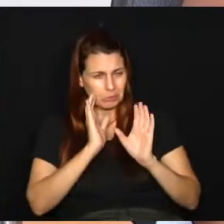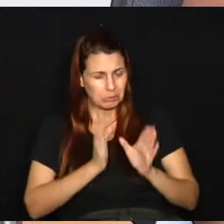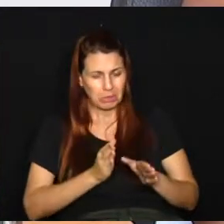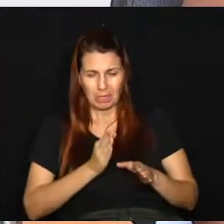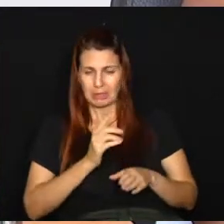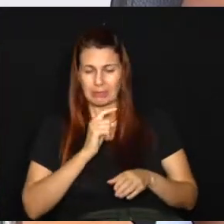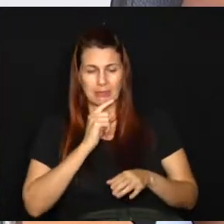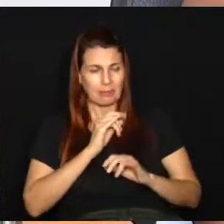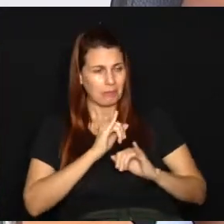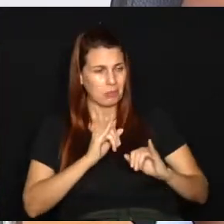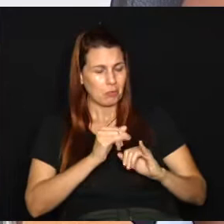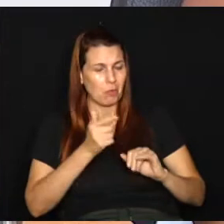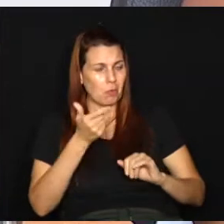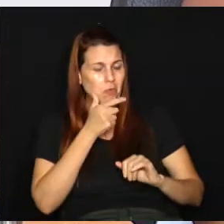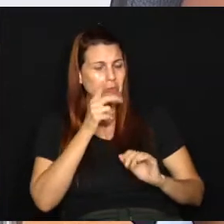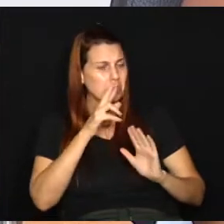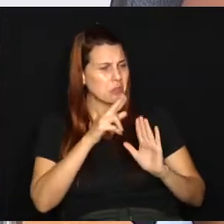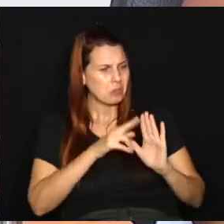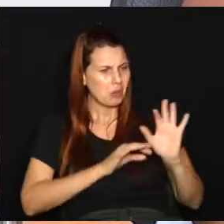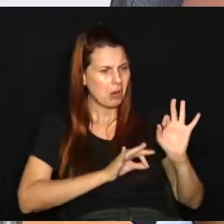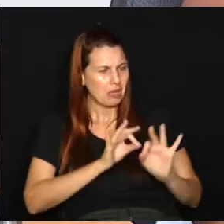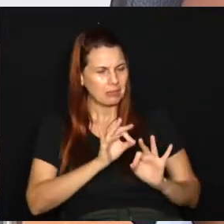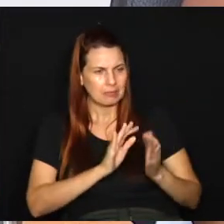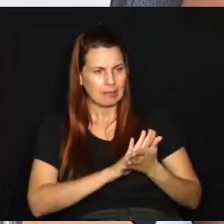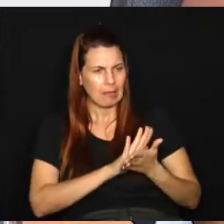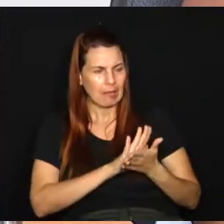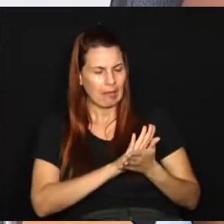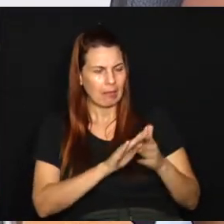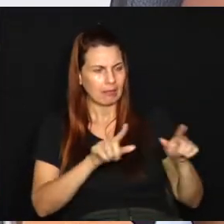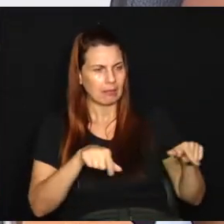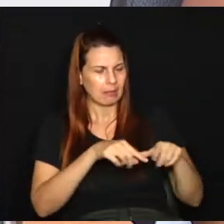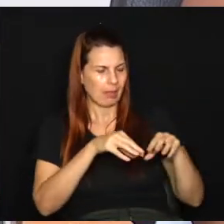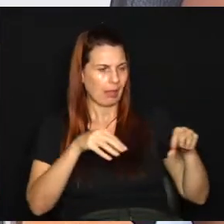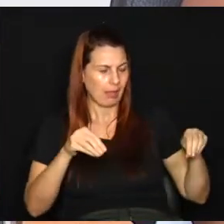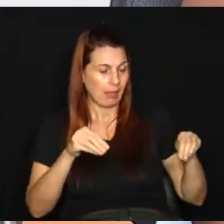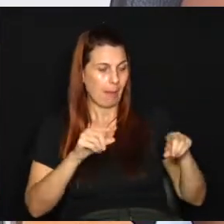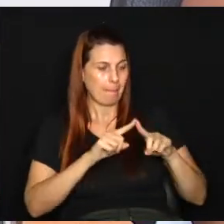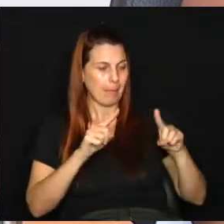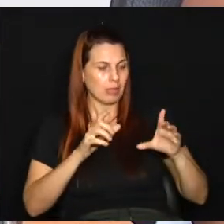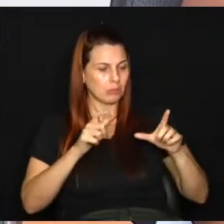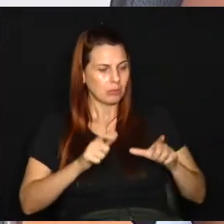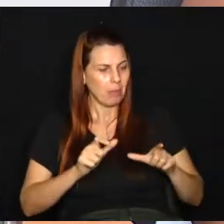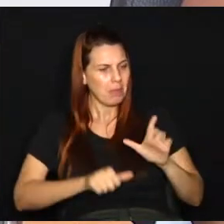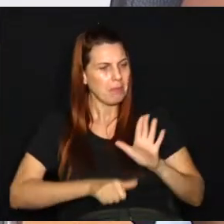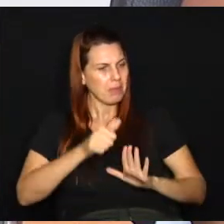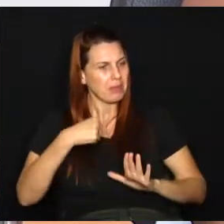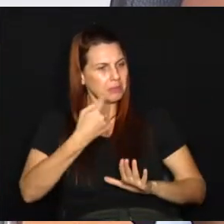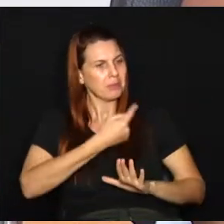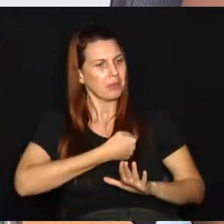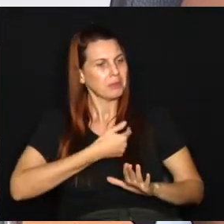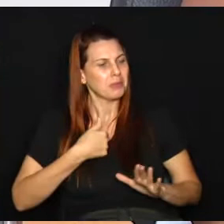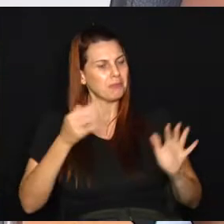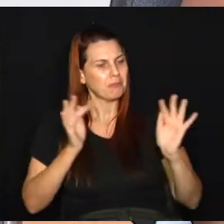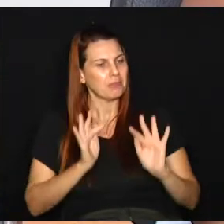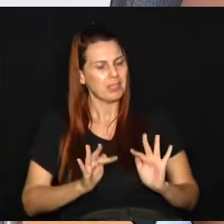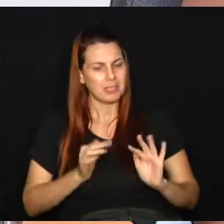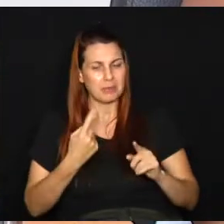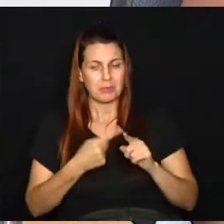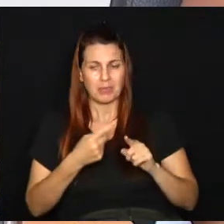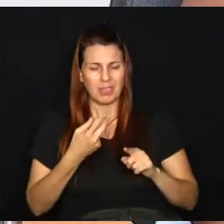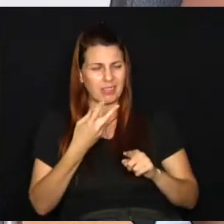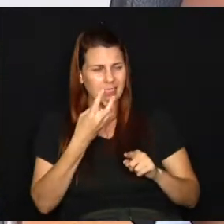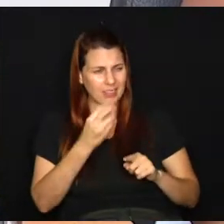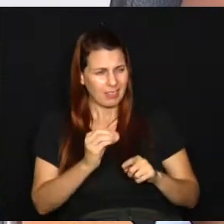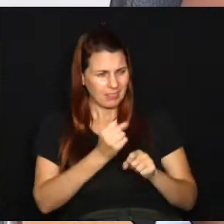ser regularizada. A primeira área que vai ser regularizada é a nossa. Eu fiquei contente, porque eles estão lá há tantos anos,